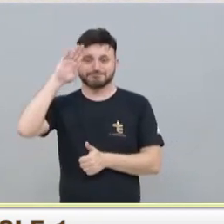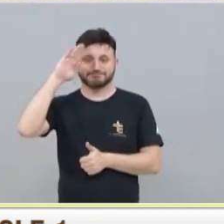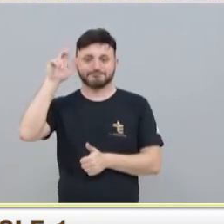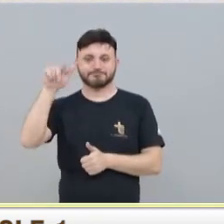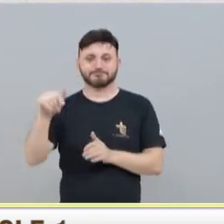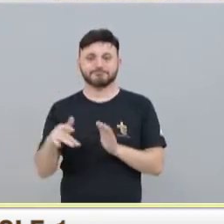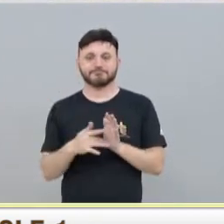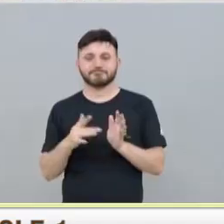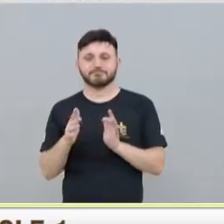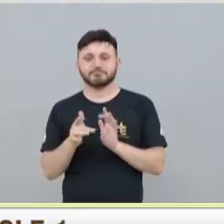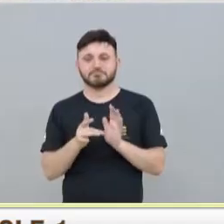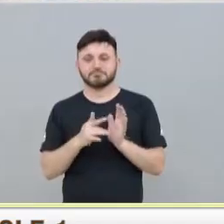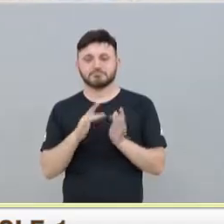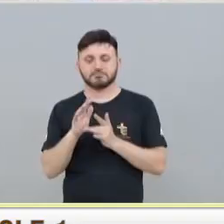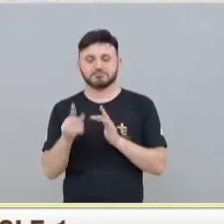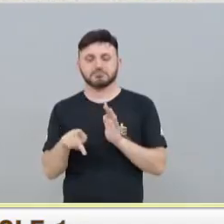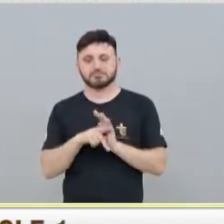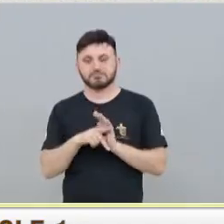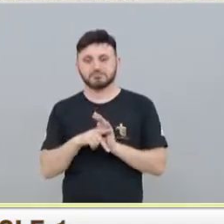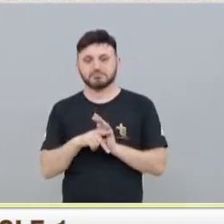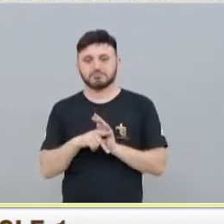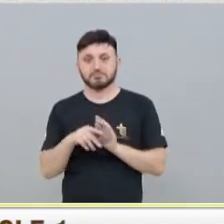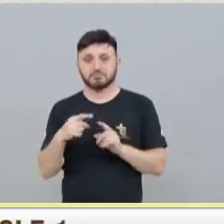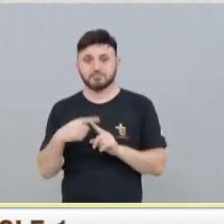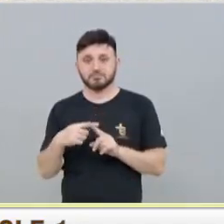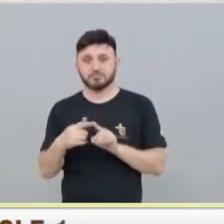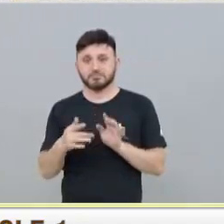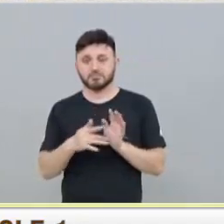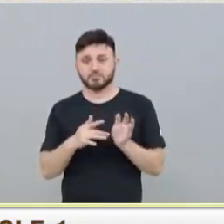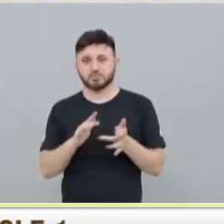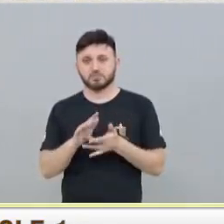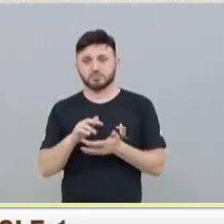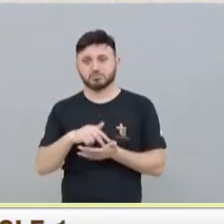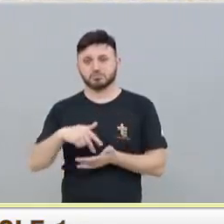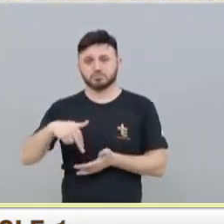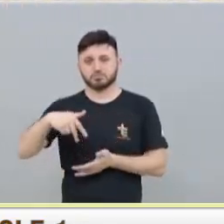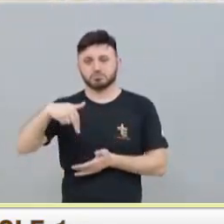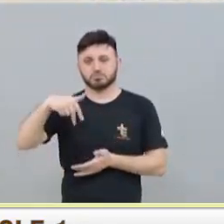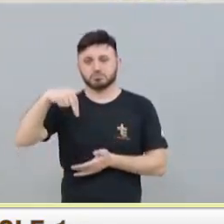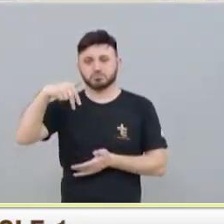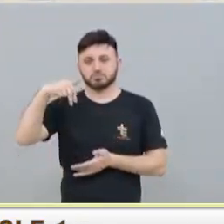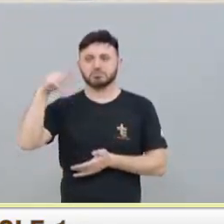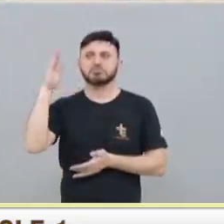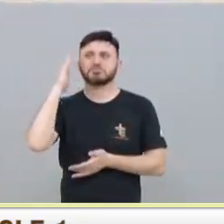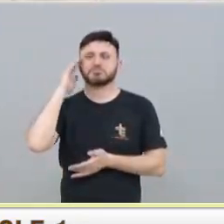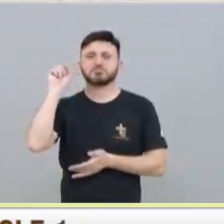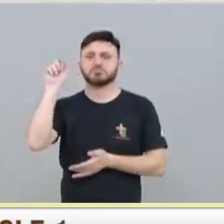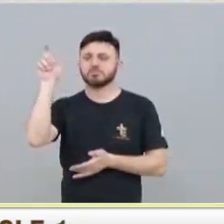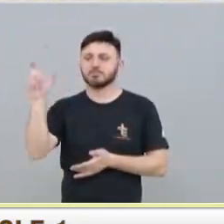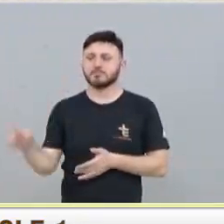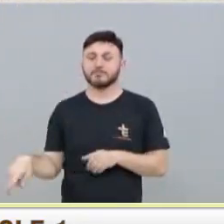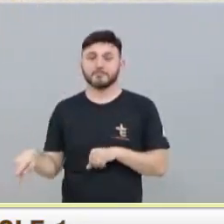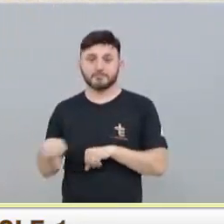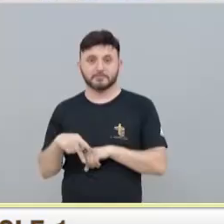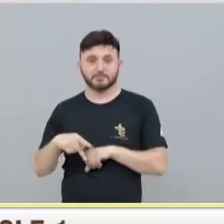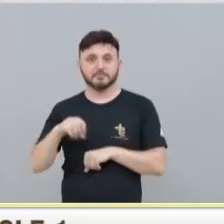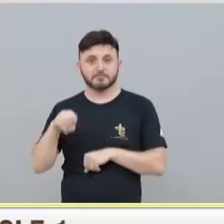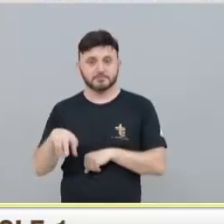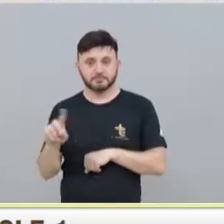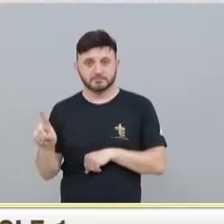jesus uma vez ressuscitado sabia quem era pedro senhor não